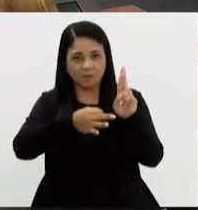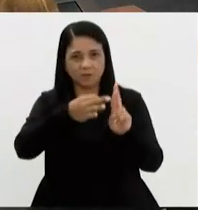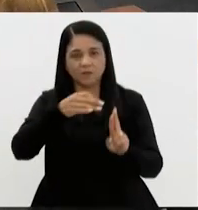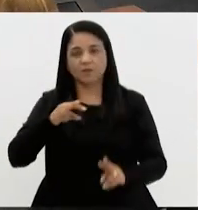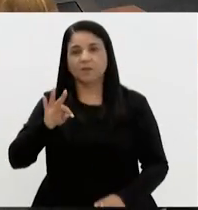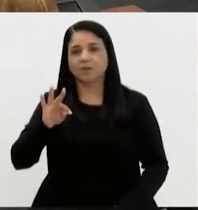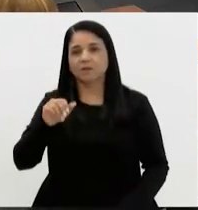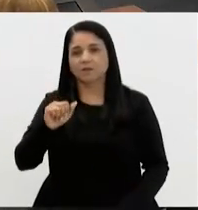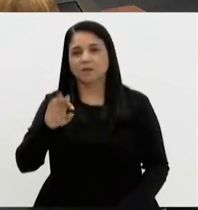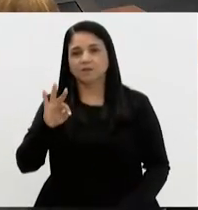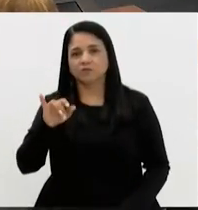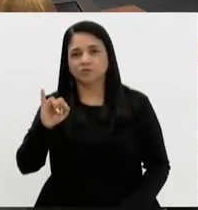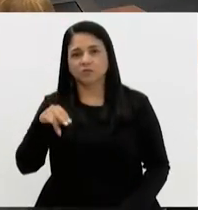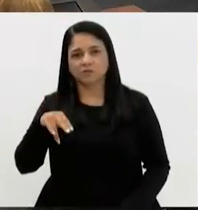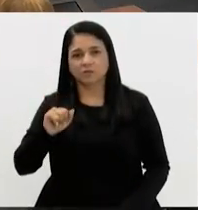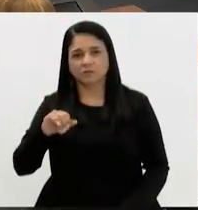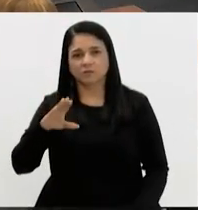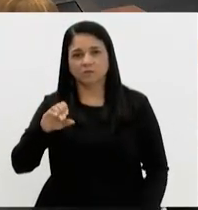Tatiana